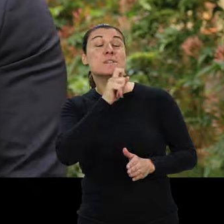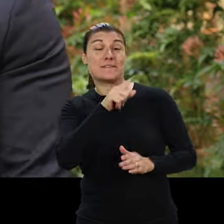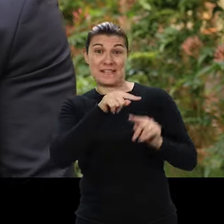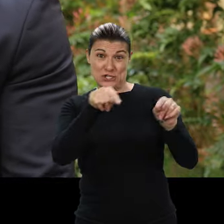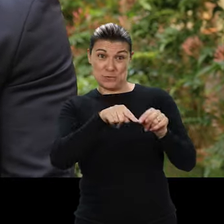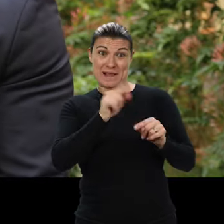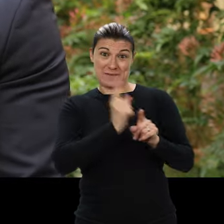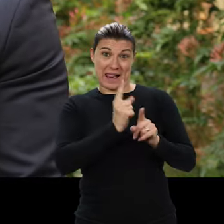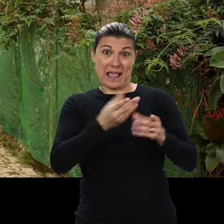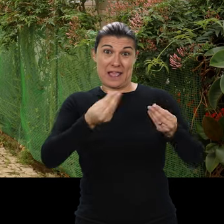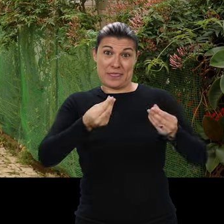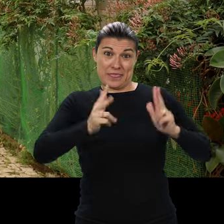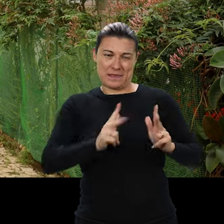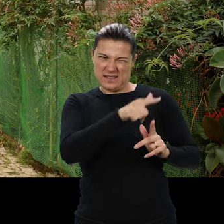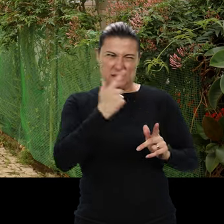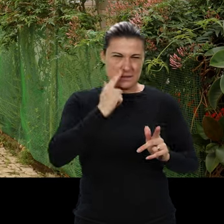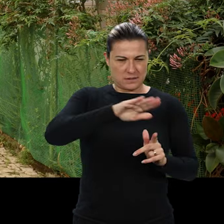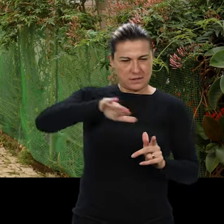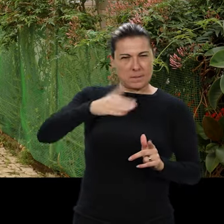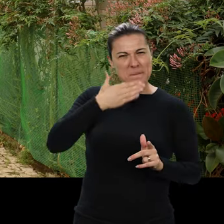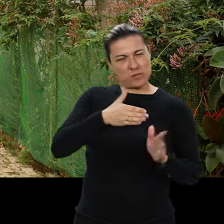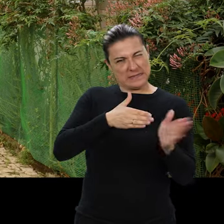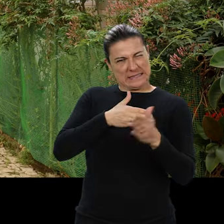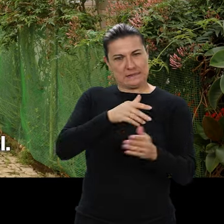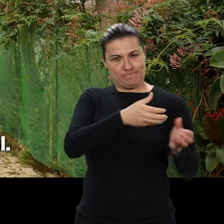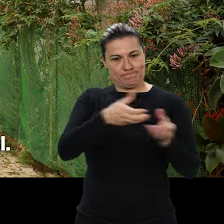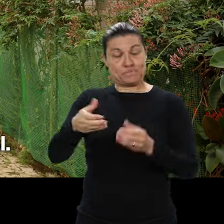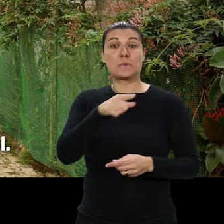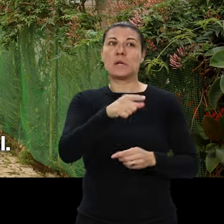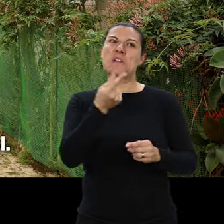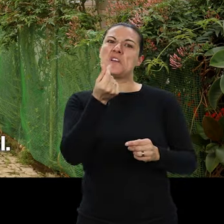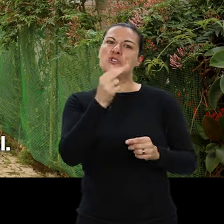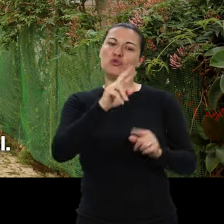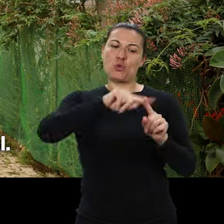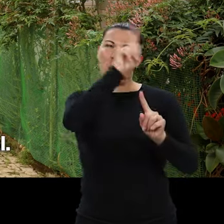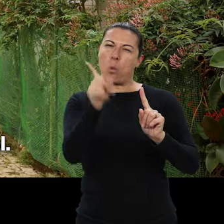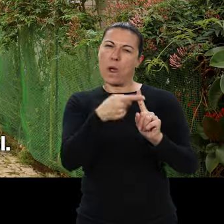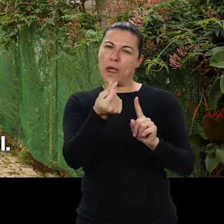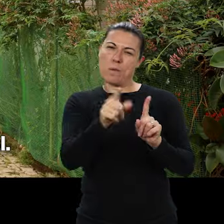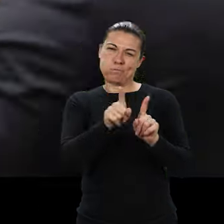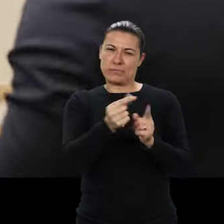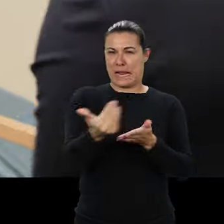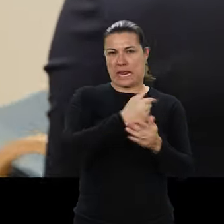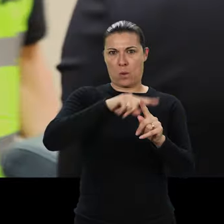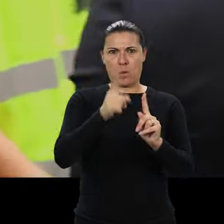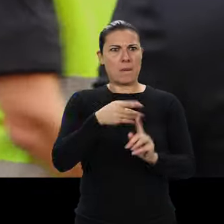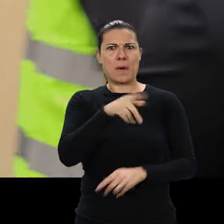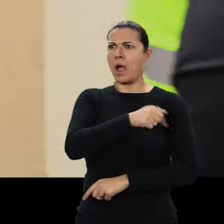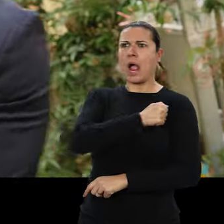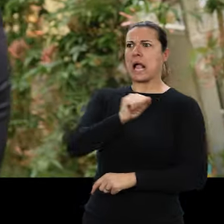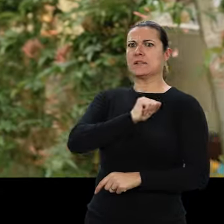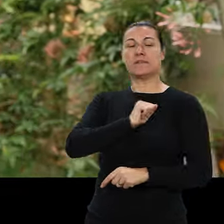o lugar que o seu sofá ocupa, se der um jeitinho, já vale um ano do seu rendimento anual. Mas esta é a nossa